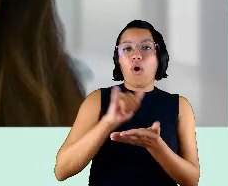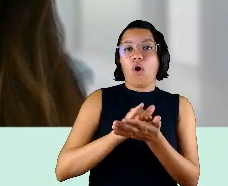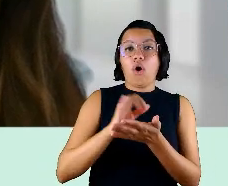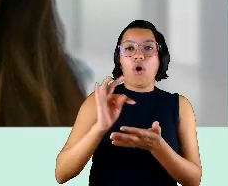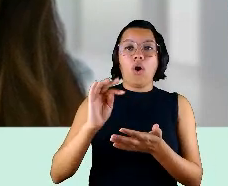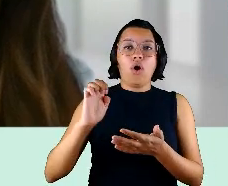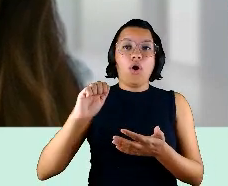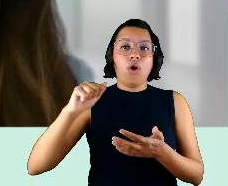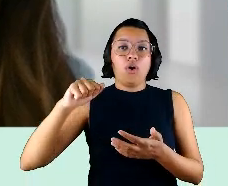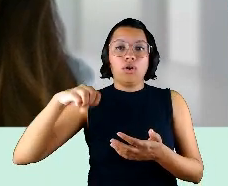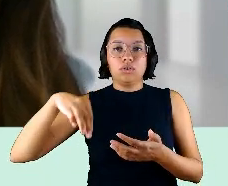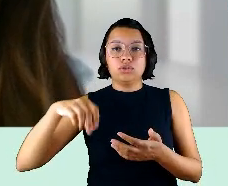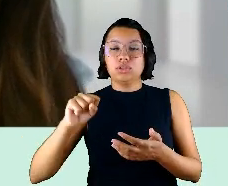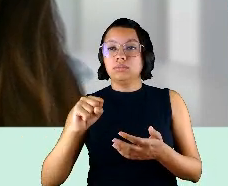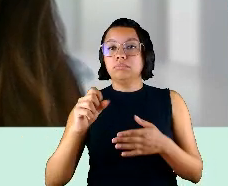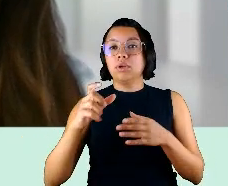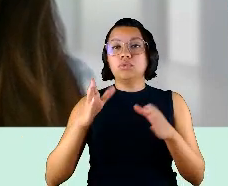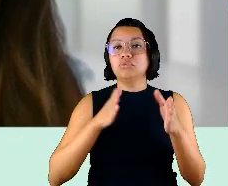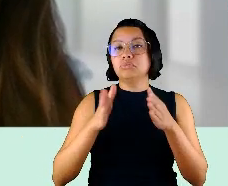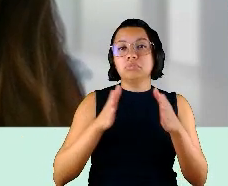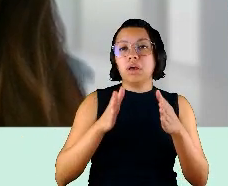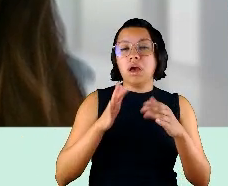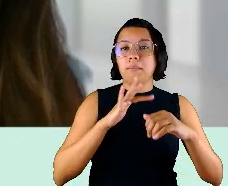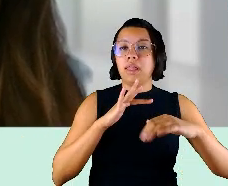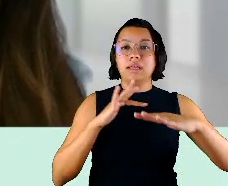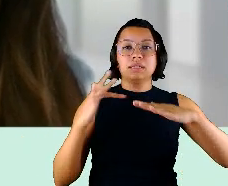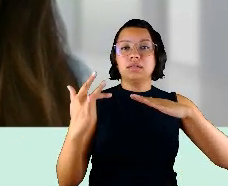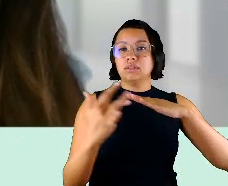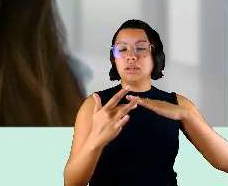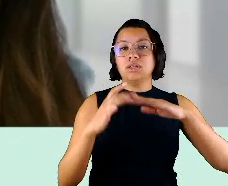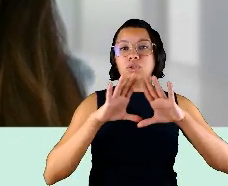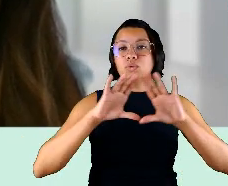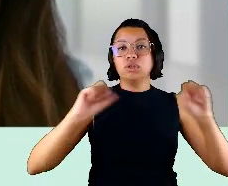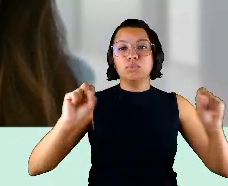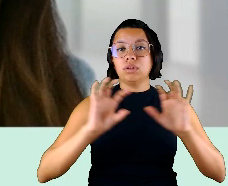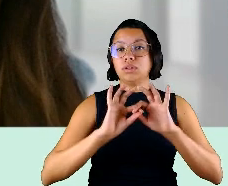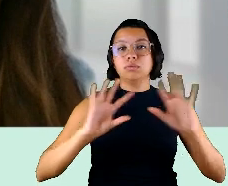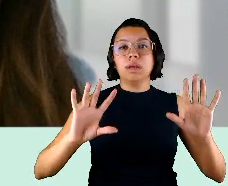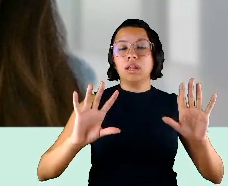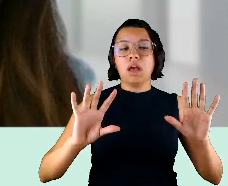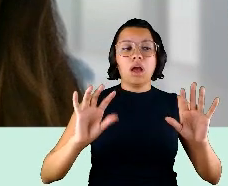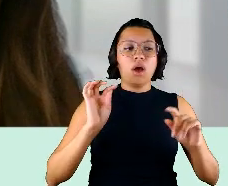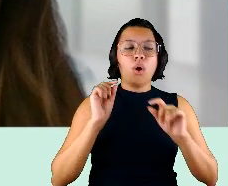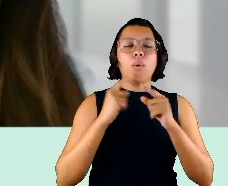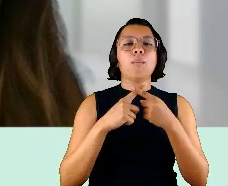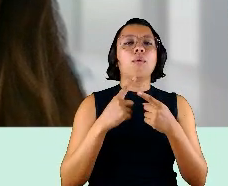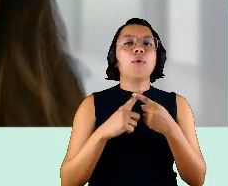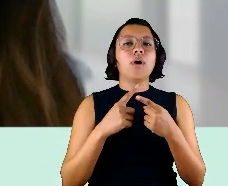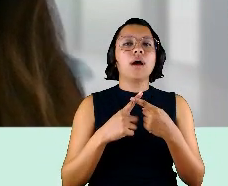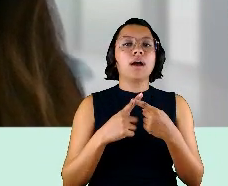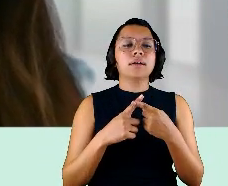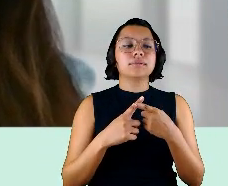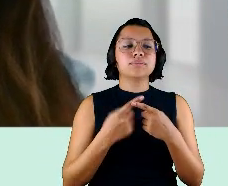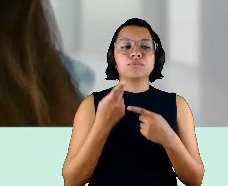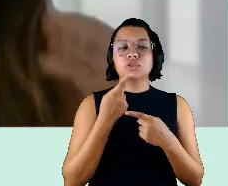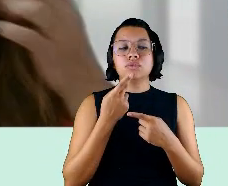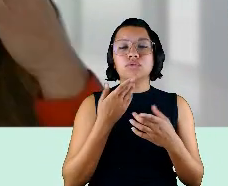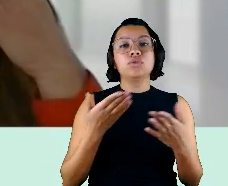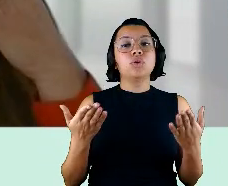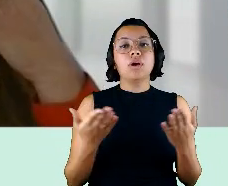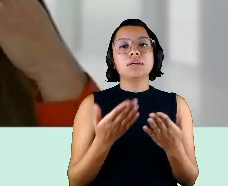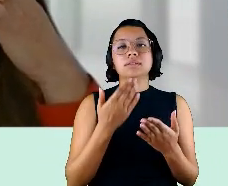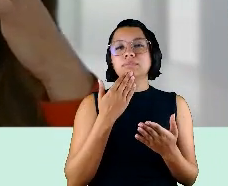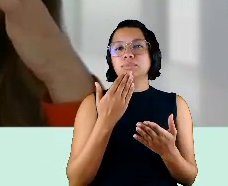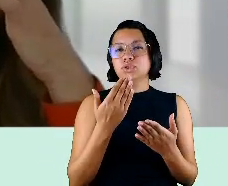meios eletrônicos que o tribunal disponibiliza. Por que se colocou esse requisito